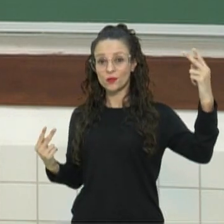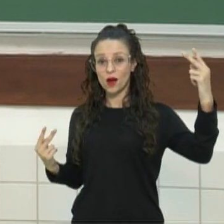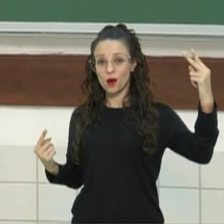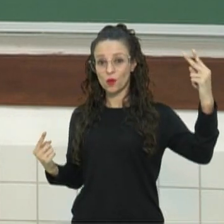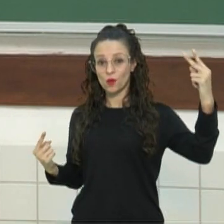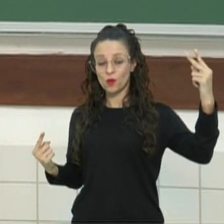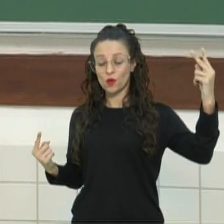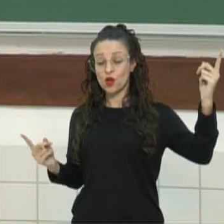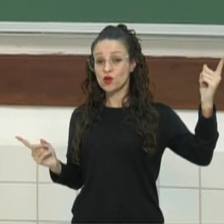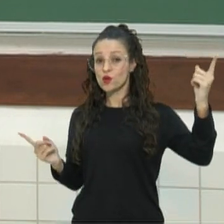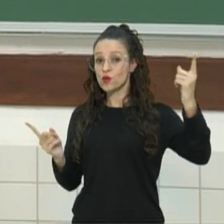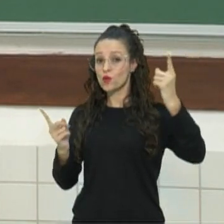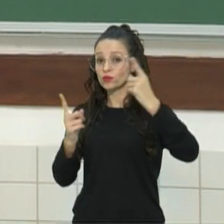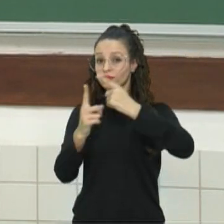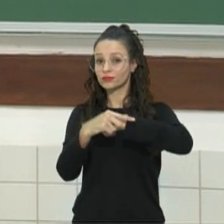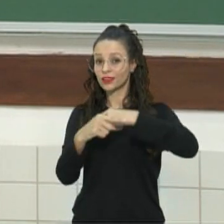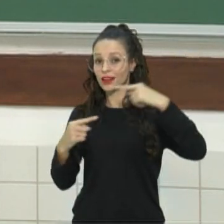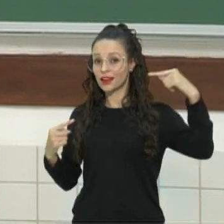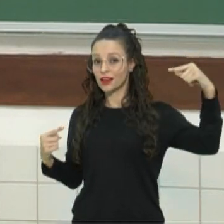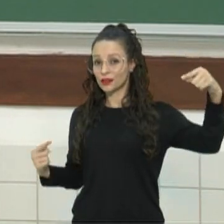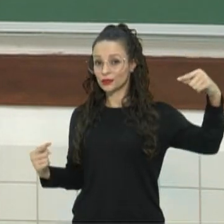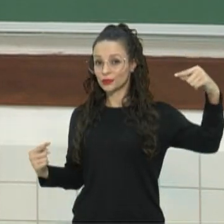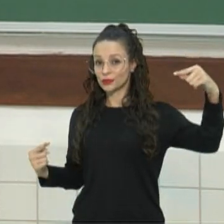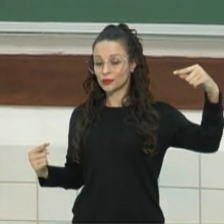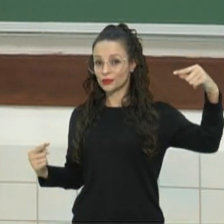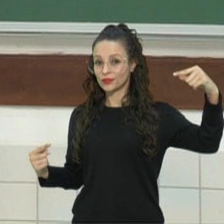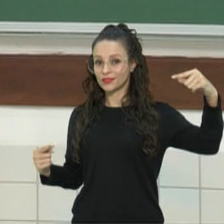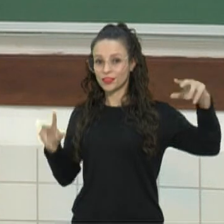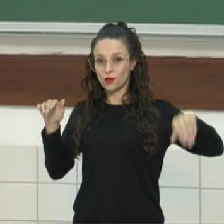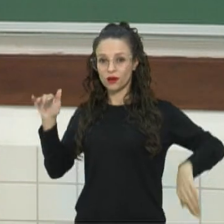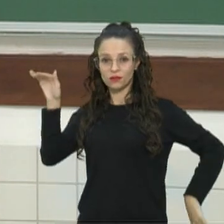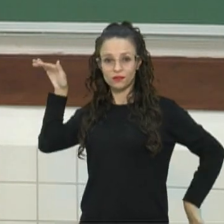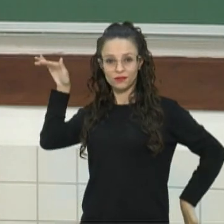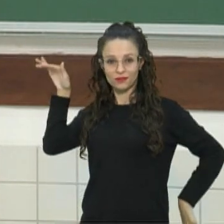lados opostos, posição de faraó, né?